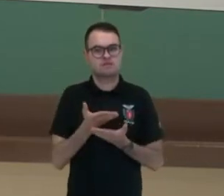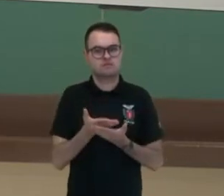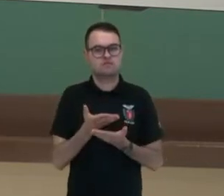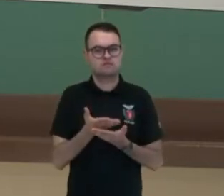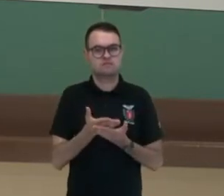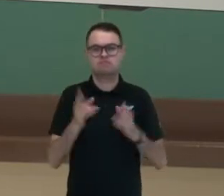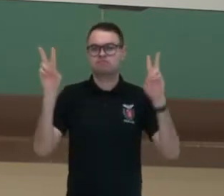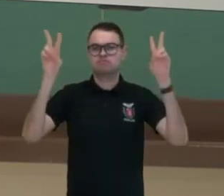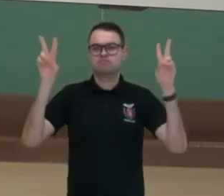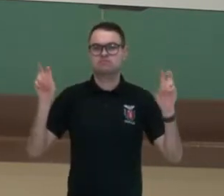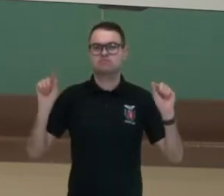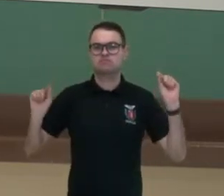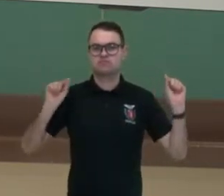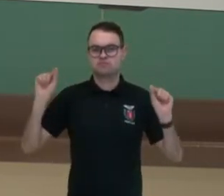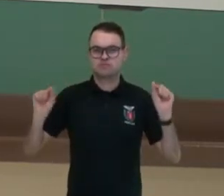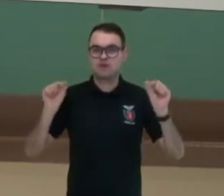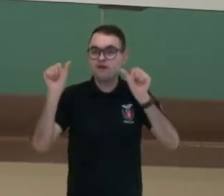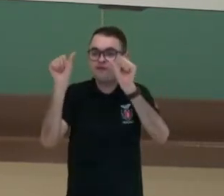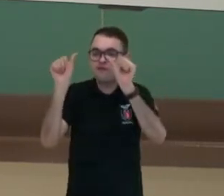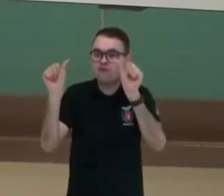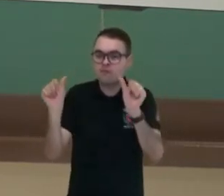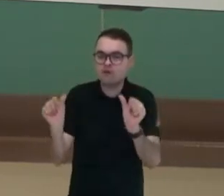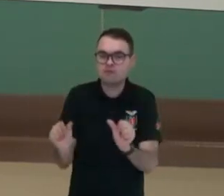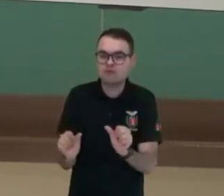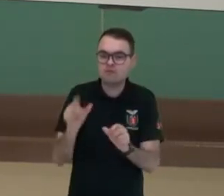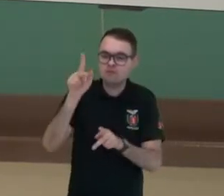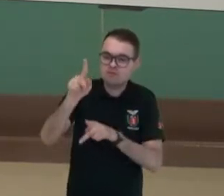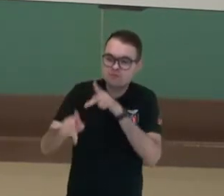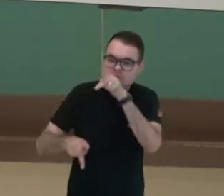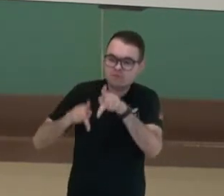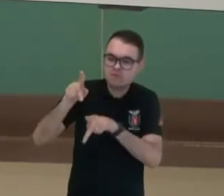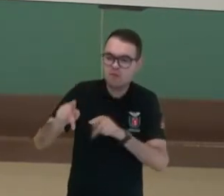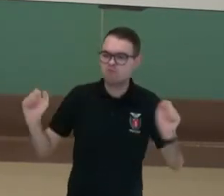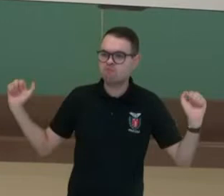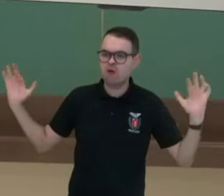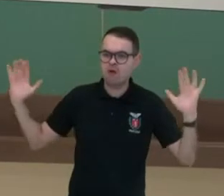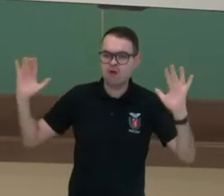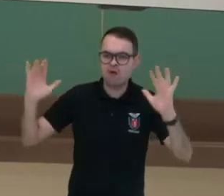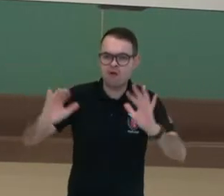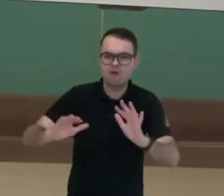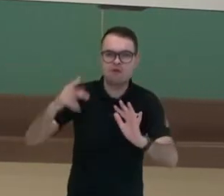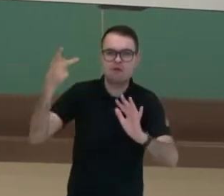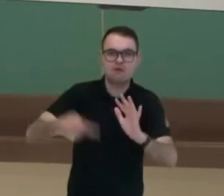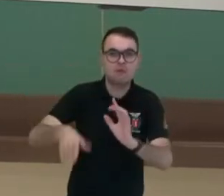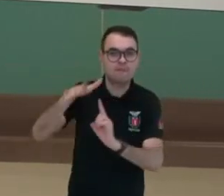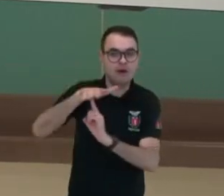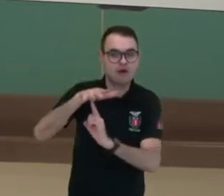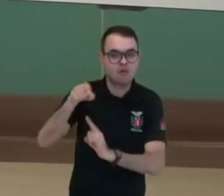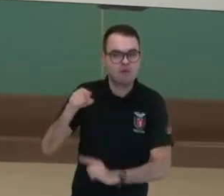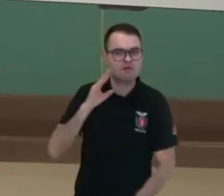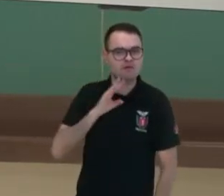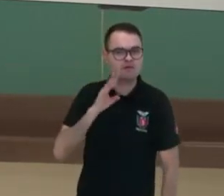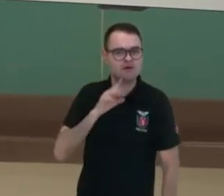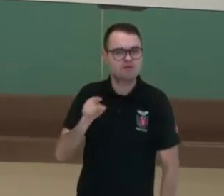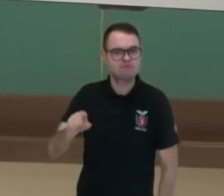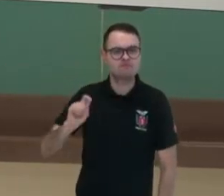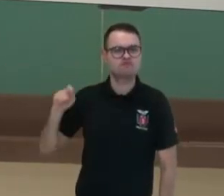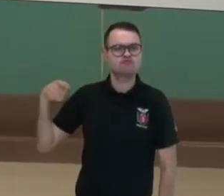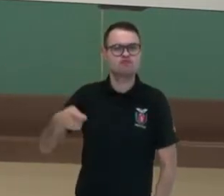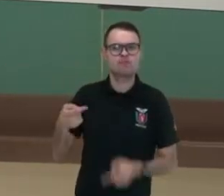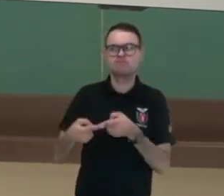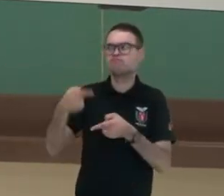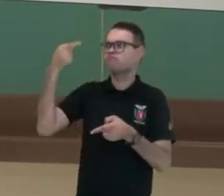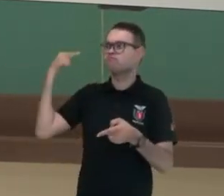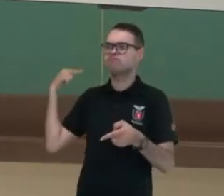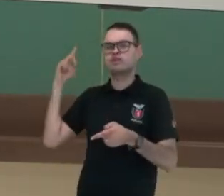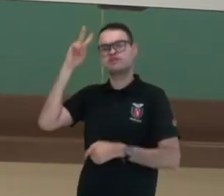aula, tema Formação do Povoamento do Paraná. Olha que bacana, um pouco sobre a nossa história, a história